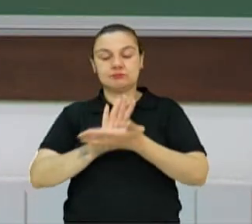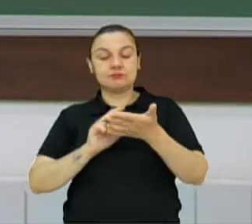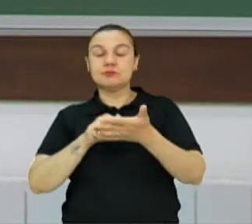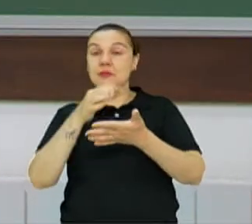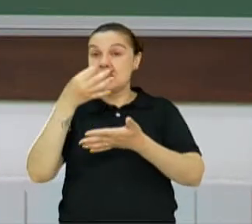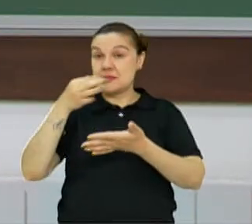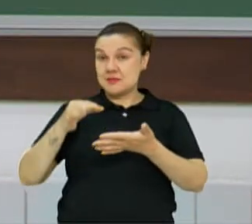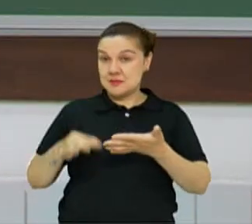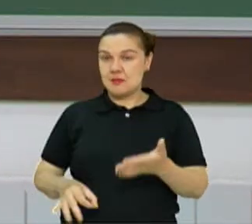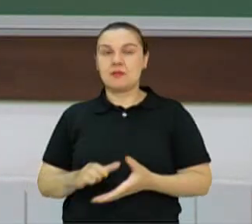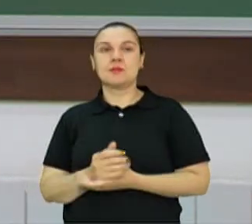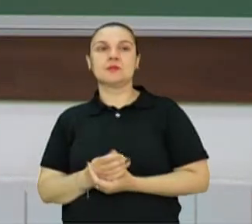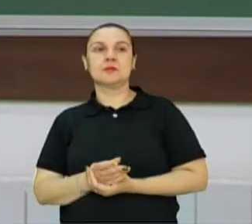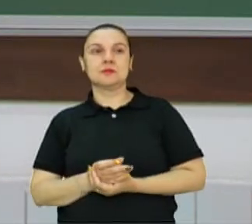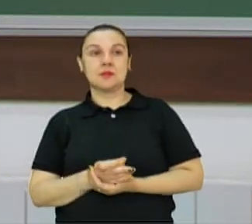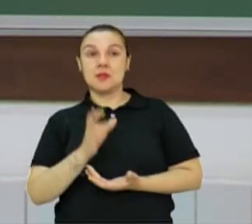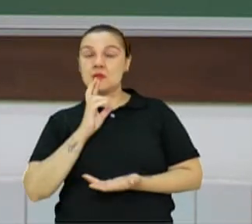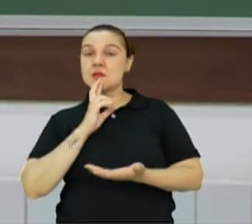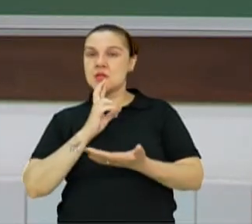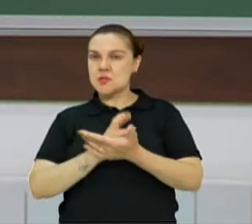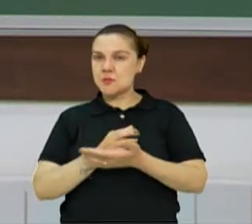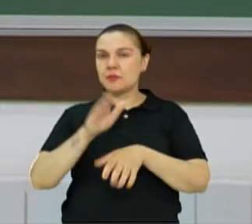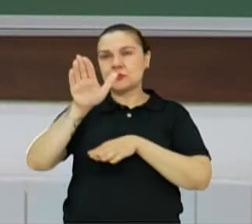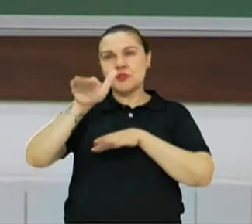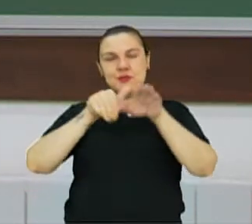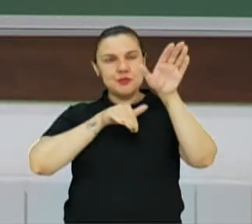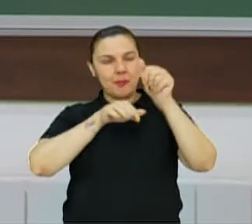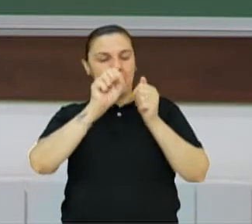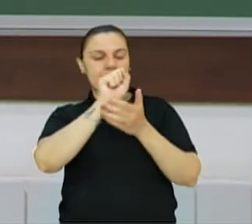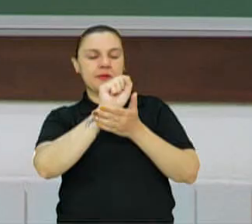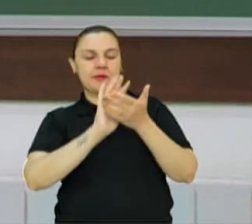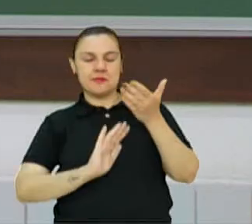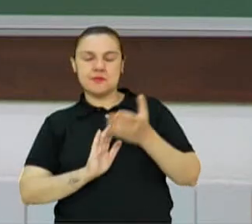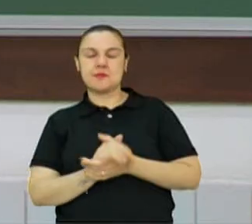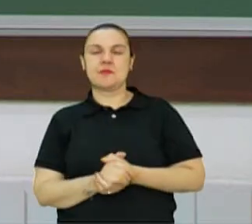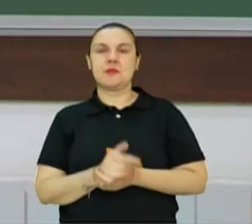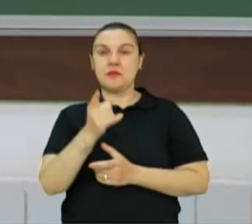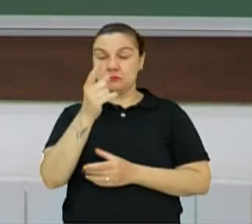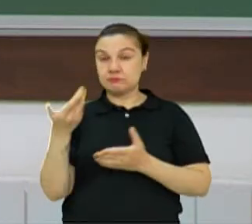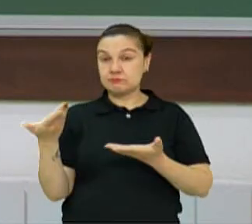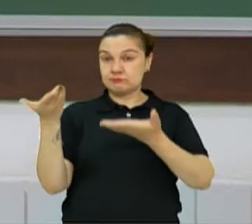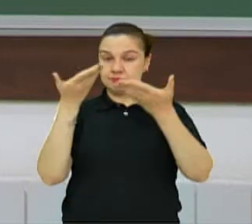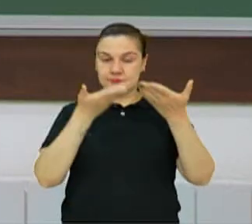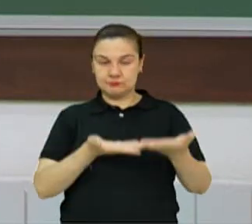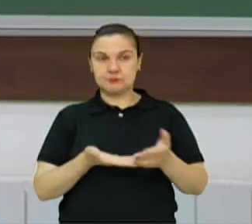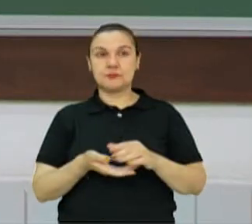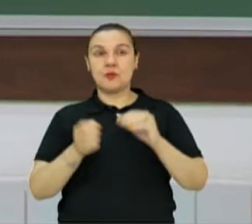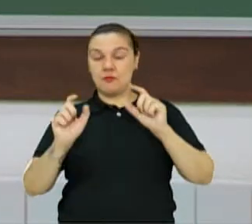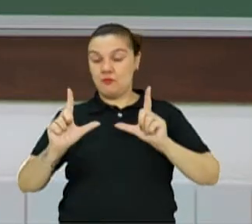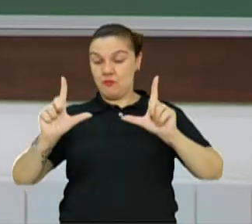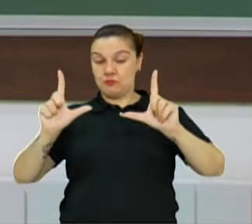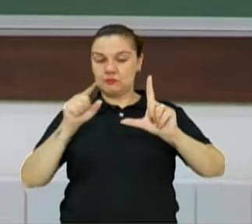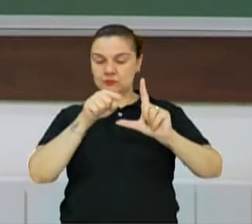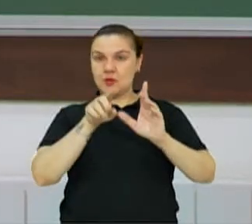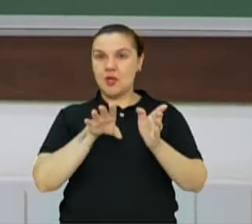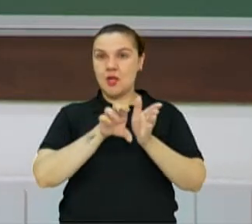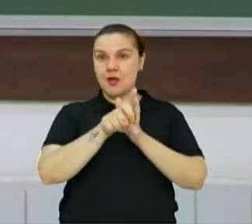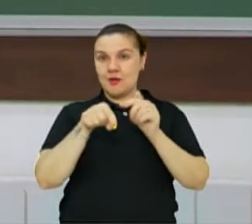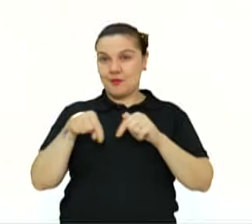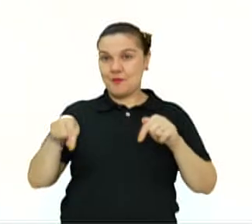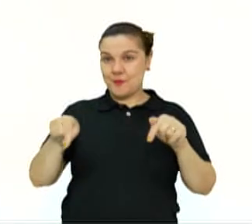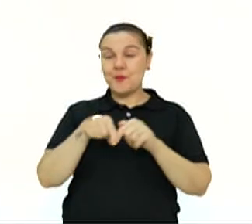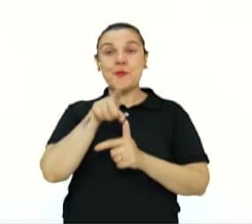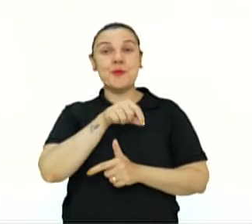em ordem, seu caderno, responder as chamadas, as atividades aí que vocês recebem. Fiquem de olho no mural, né, o que os